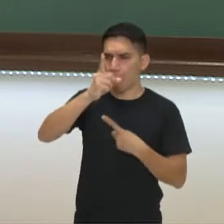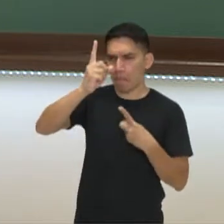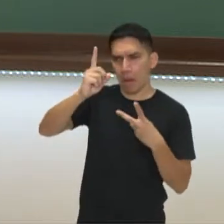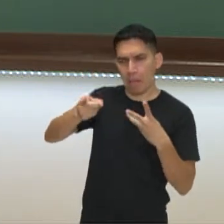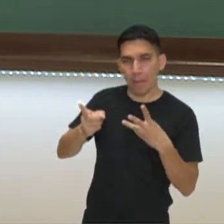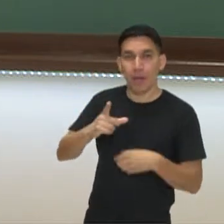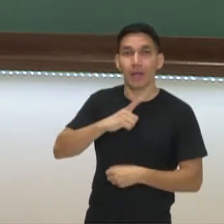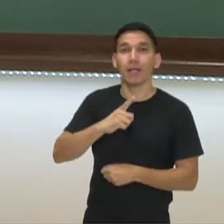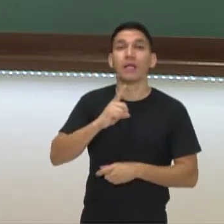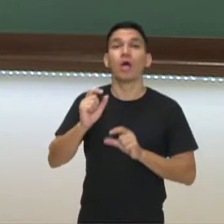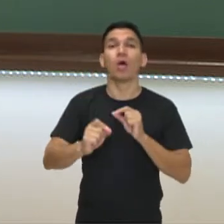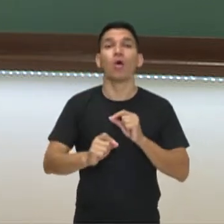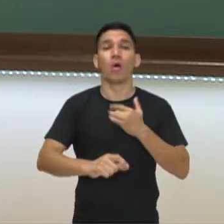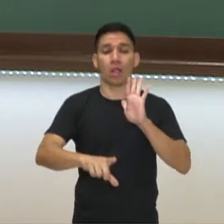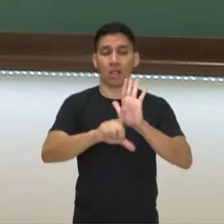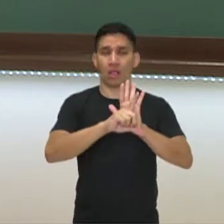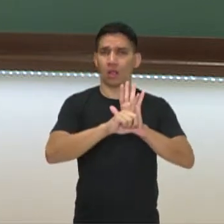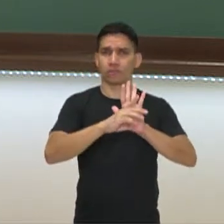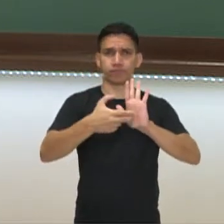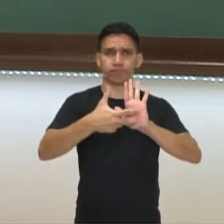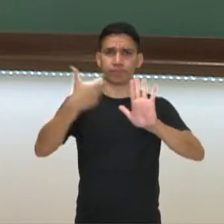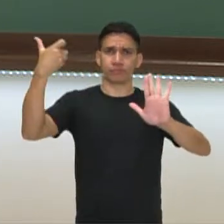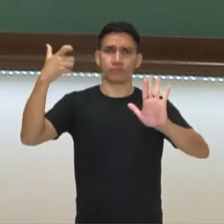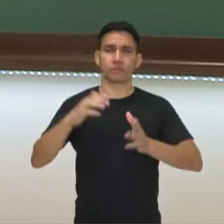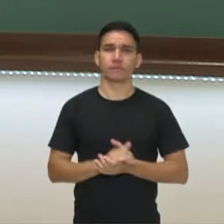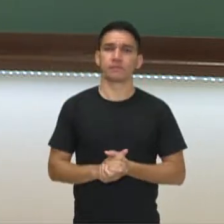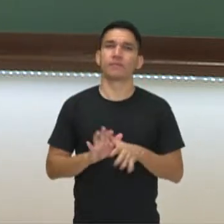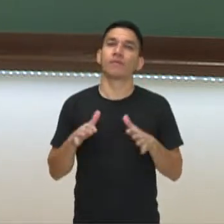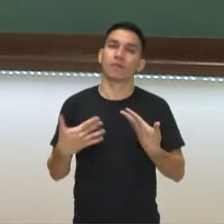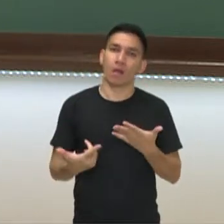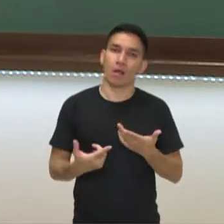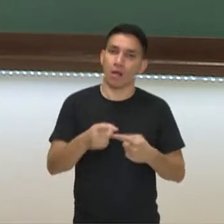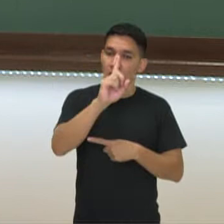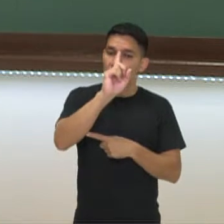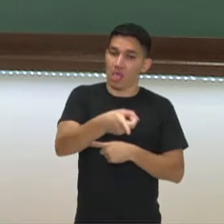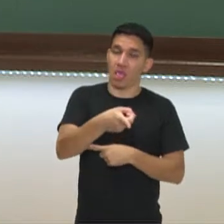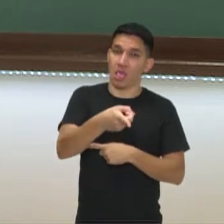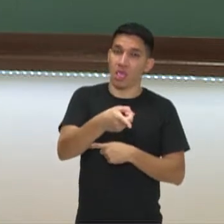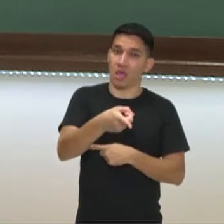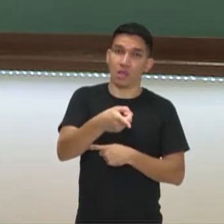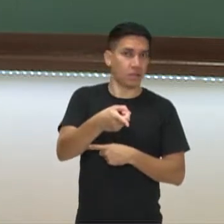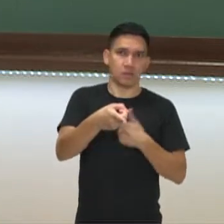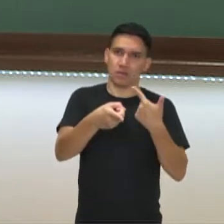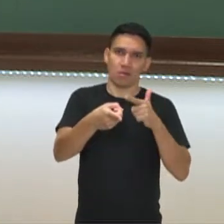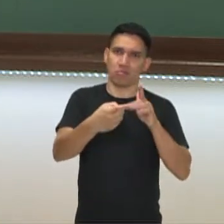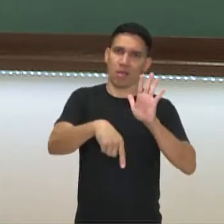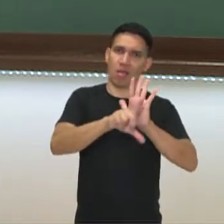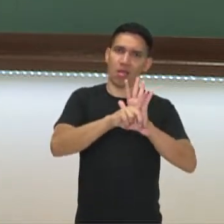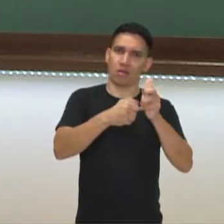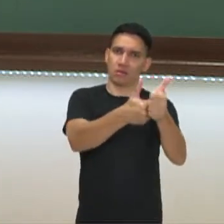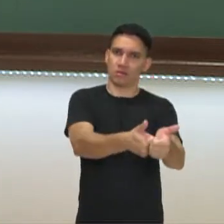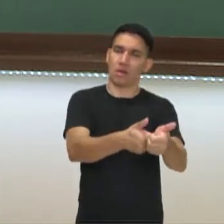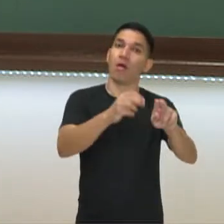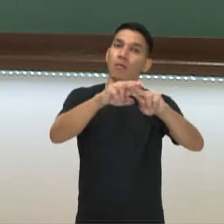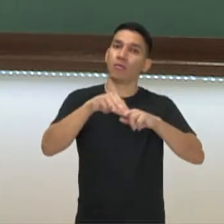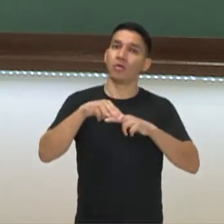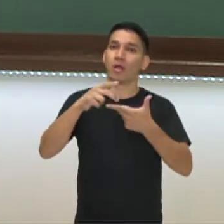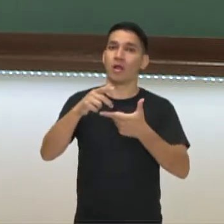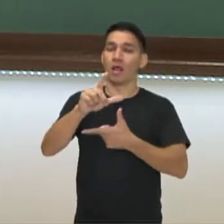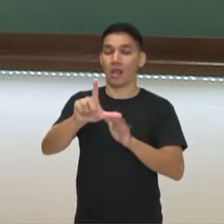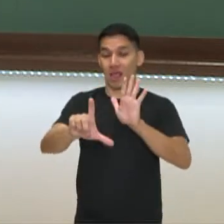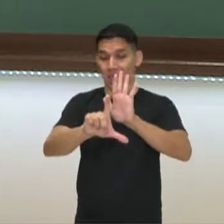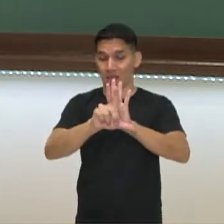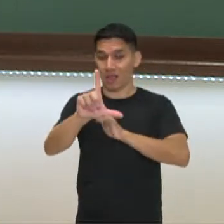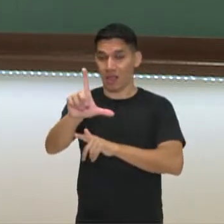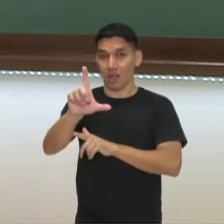tem a ver com ilegitimidade. Não existe poder autoritário legítimo. Então, essa palavra ilegítimo é extremamente importante. Tenho